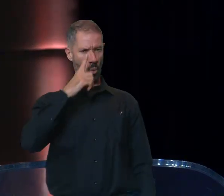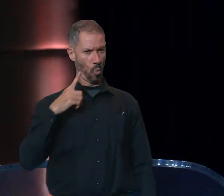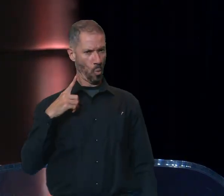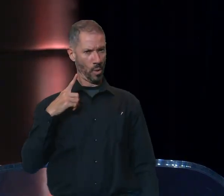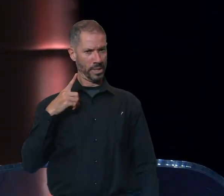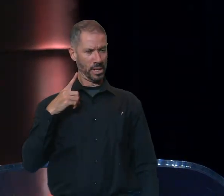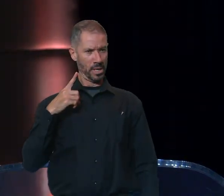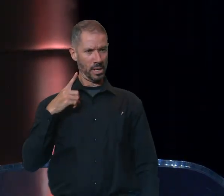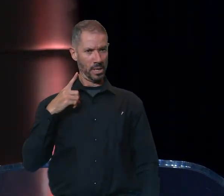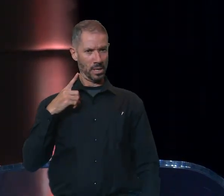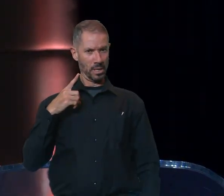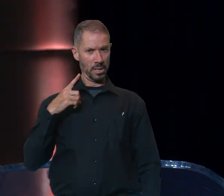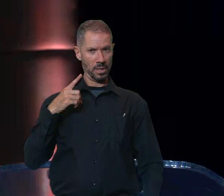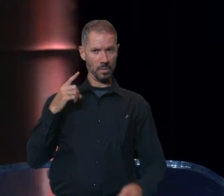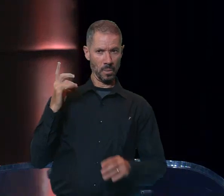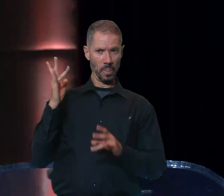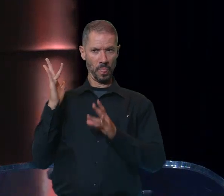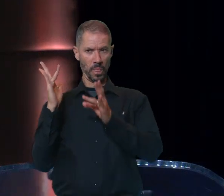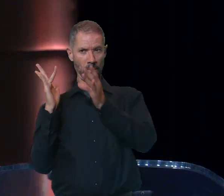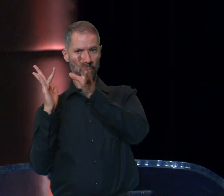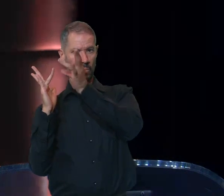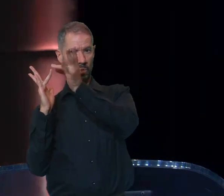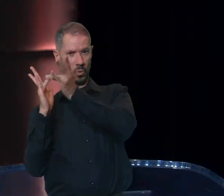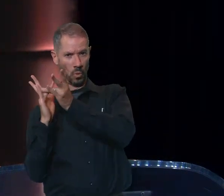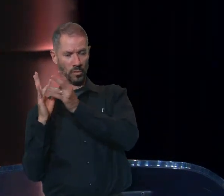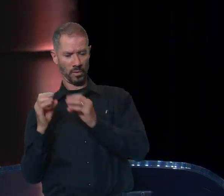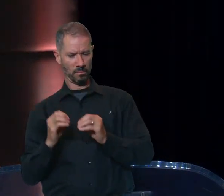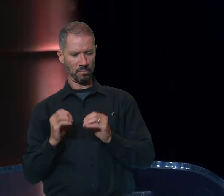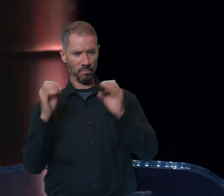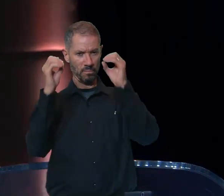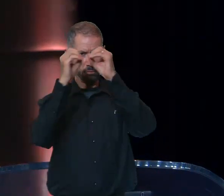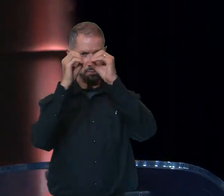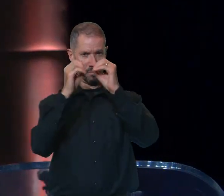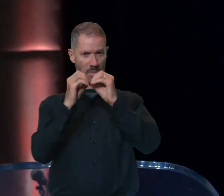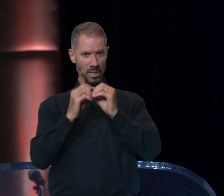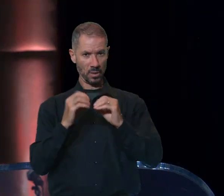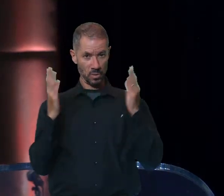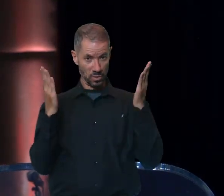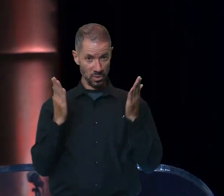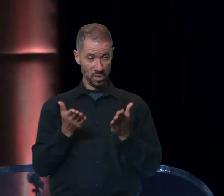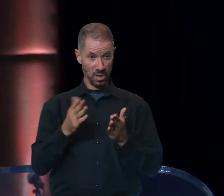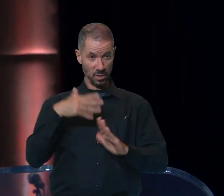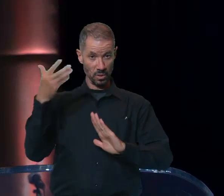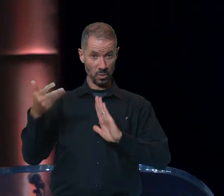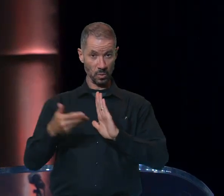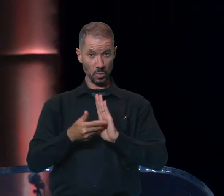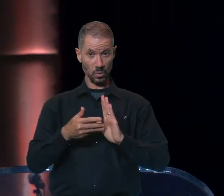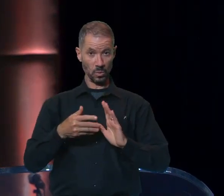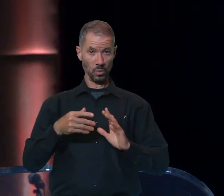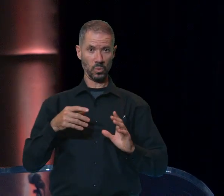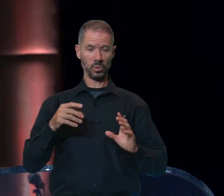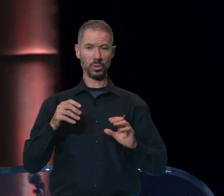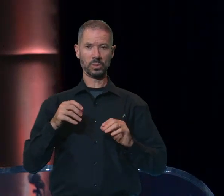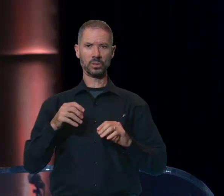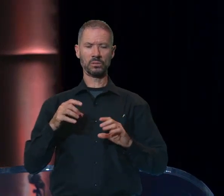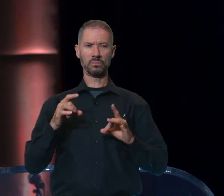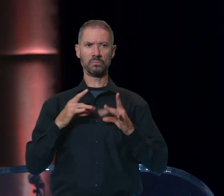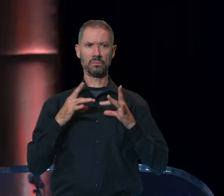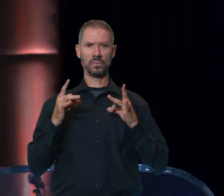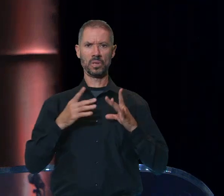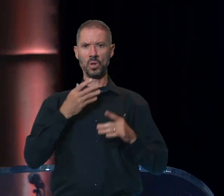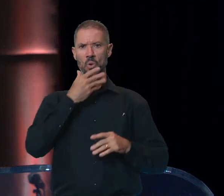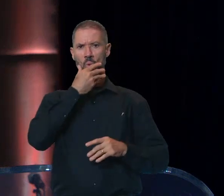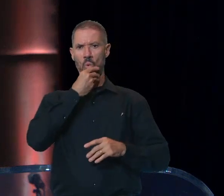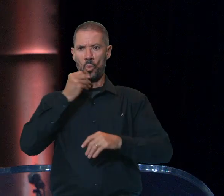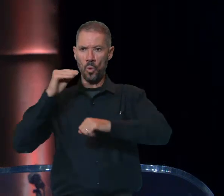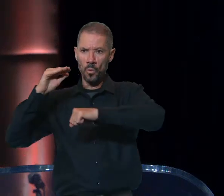Da noiva do Barigui? E a mais conhecida de todas, que até hoje me dá um tremelique no olho de vez em quando, o homem do